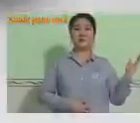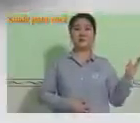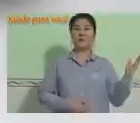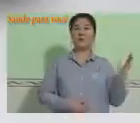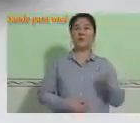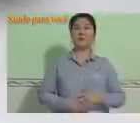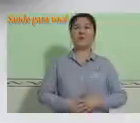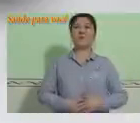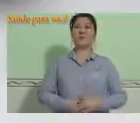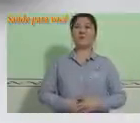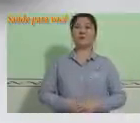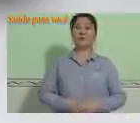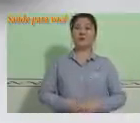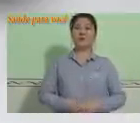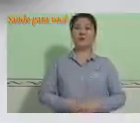A